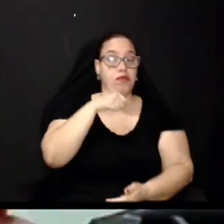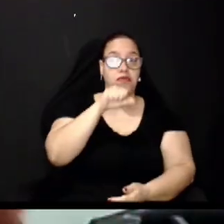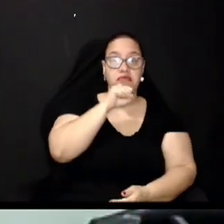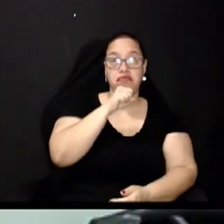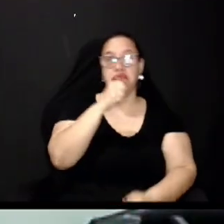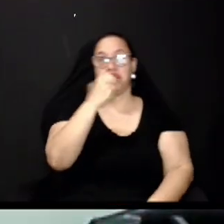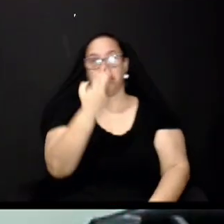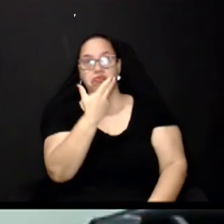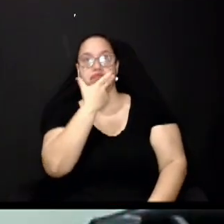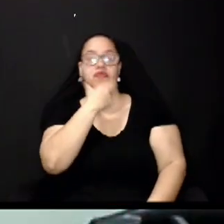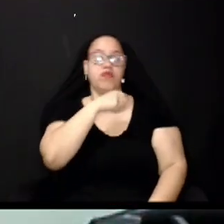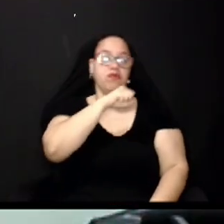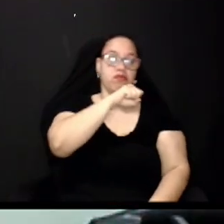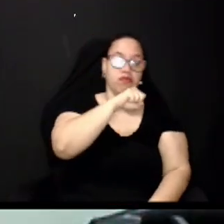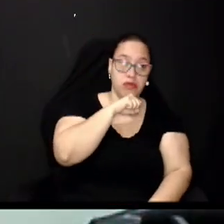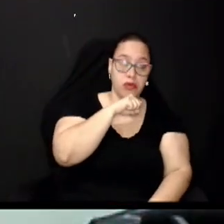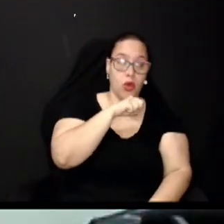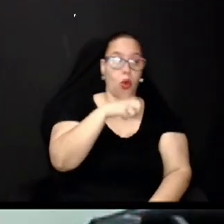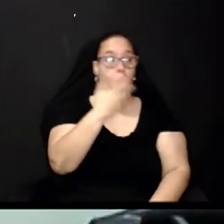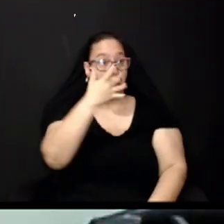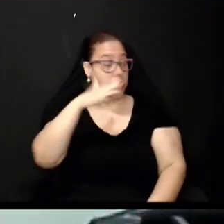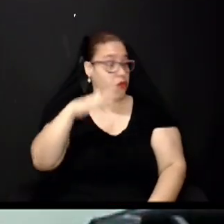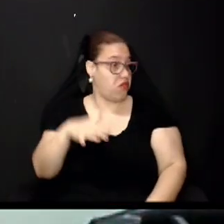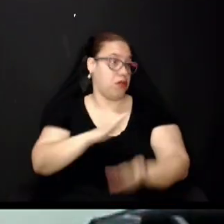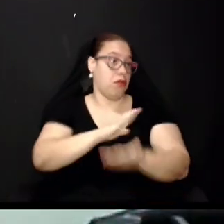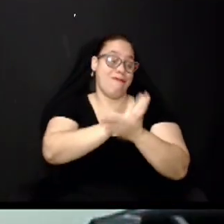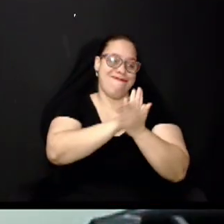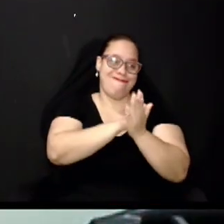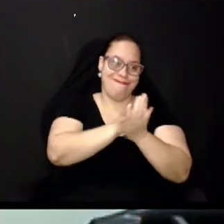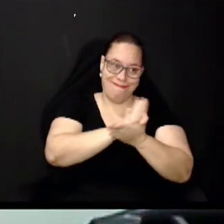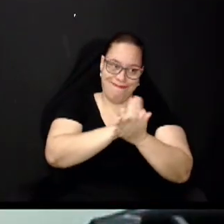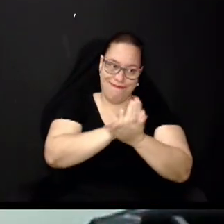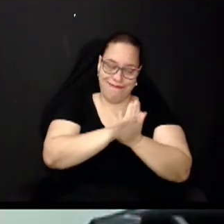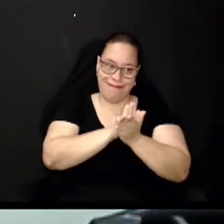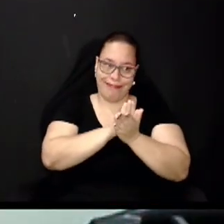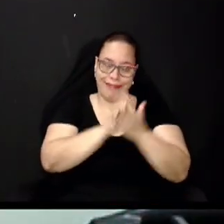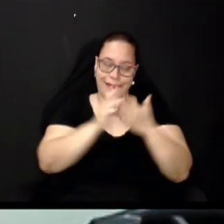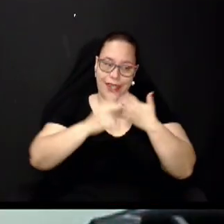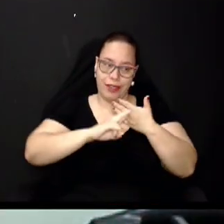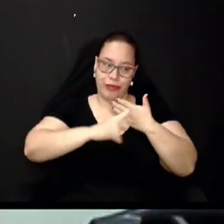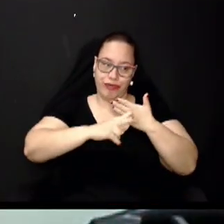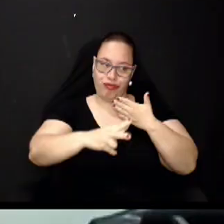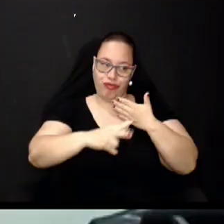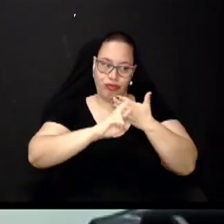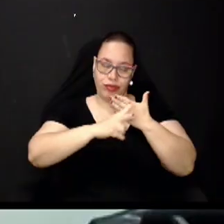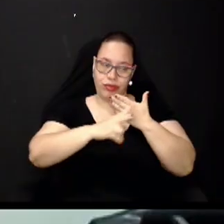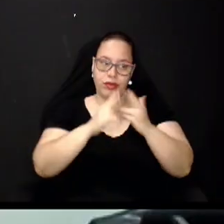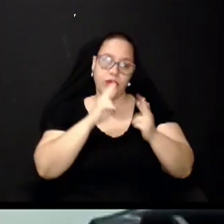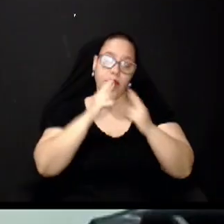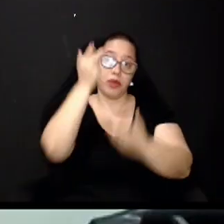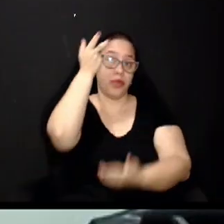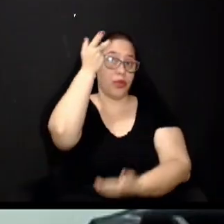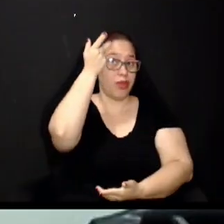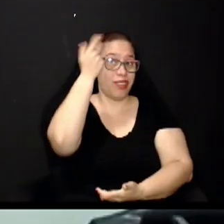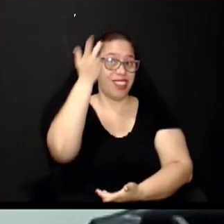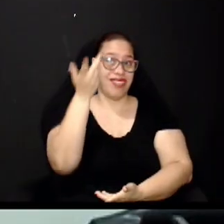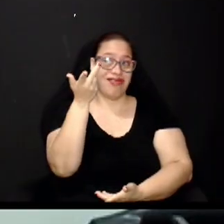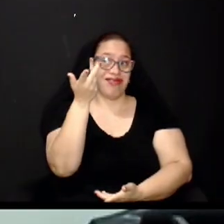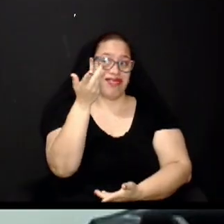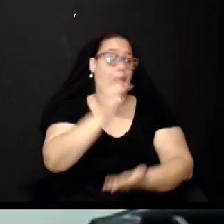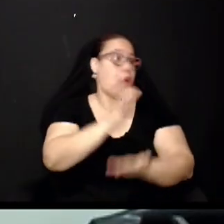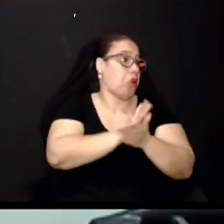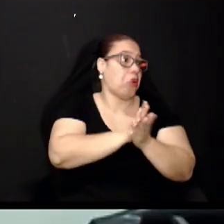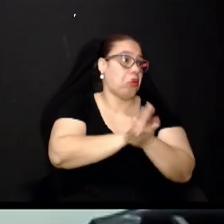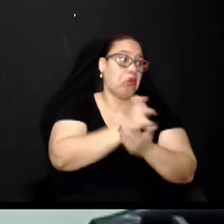abusos, né, na infância, nós transferimos isso para os relacionamentos e normalizamos alguns abusos.